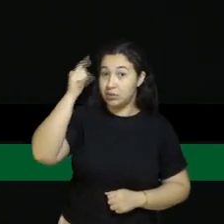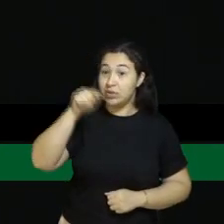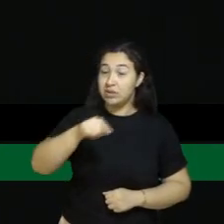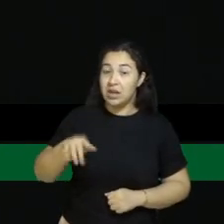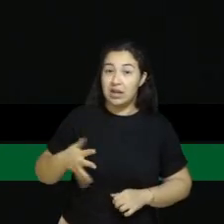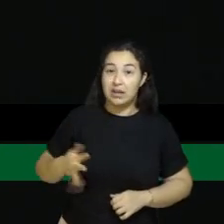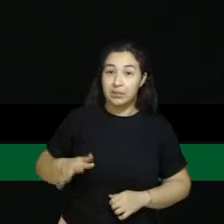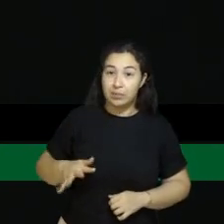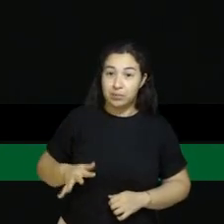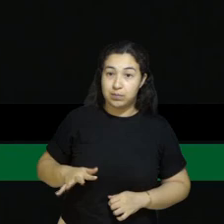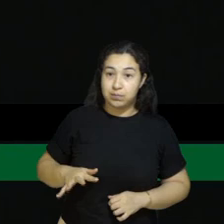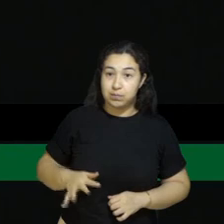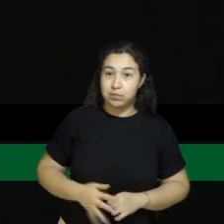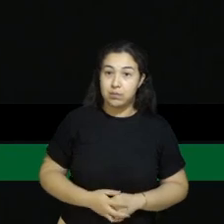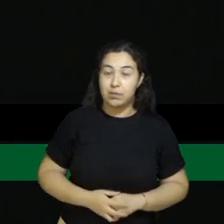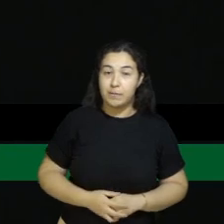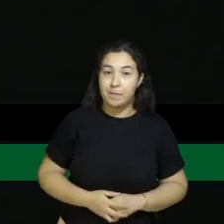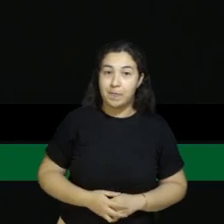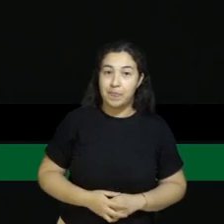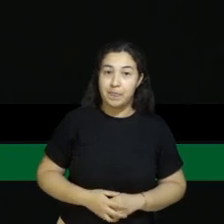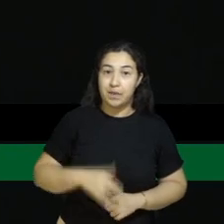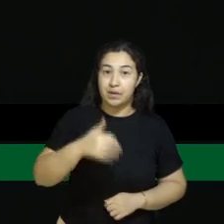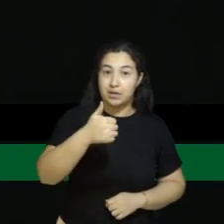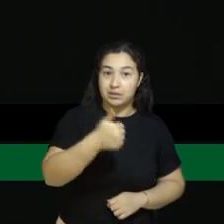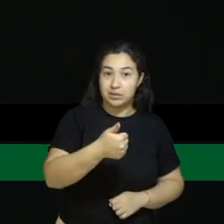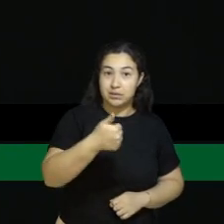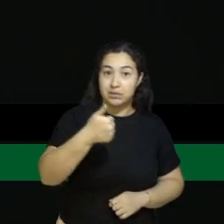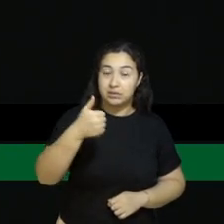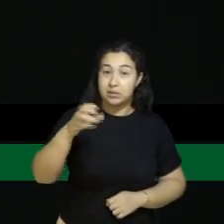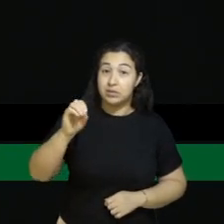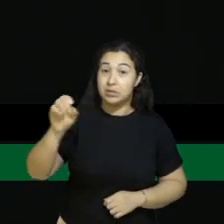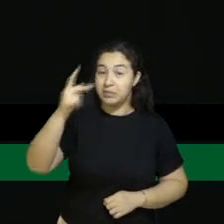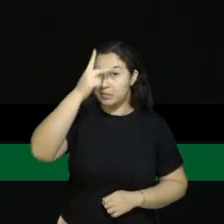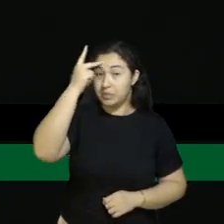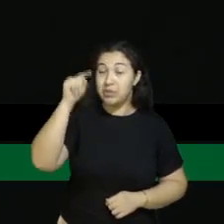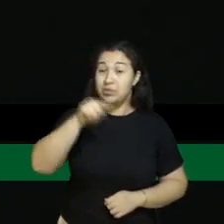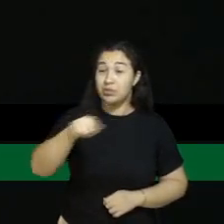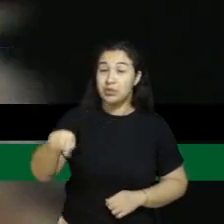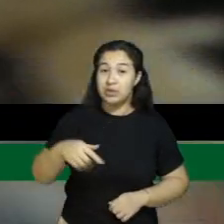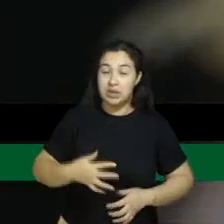105 mil catarinenses sofrem com epilepsia.